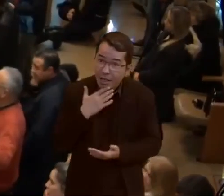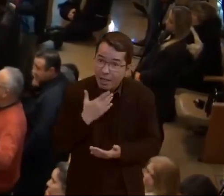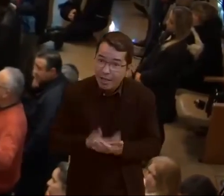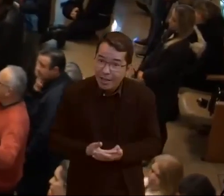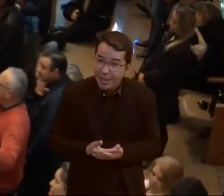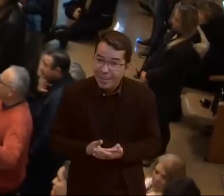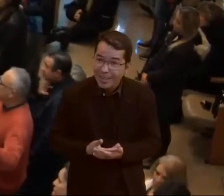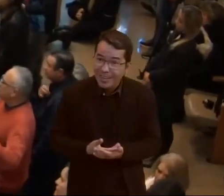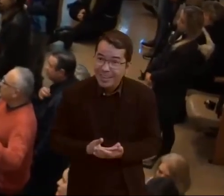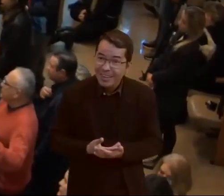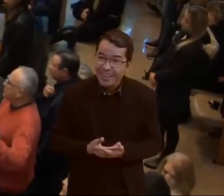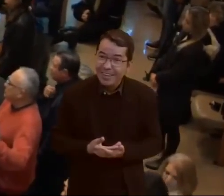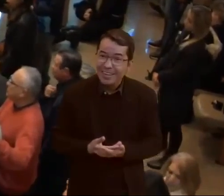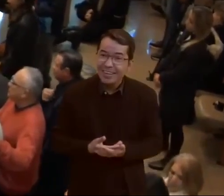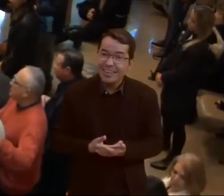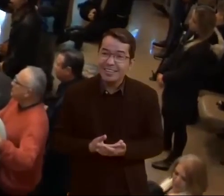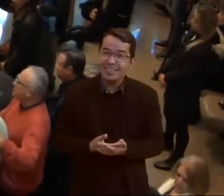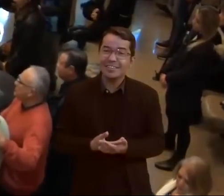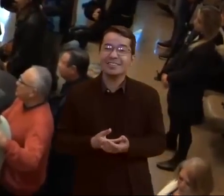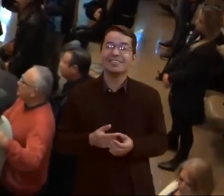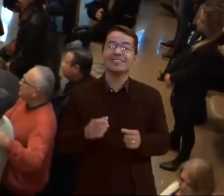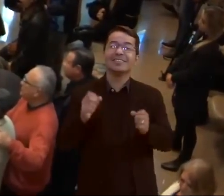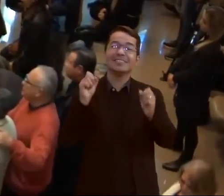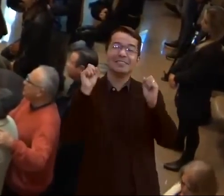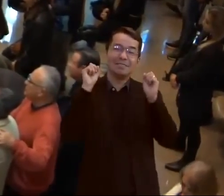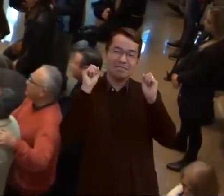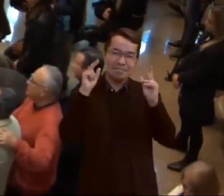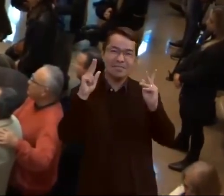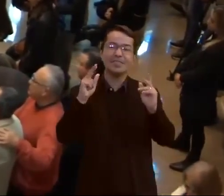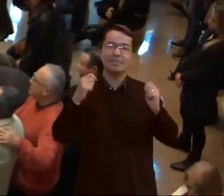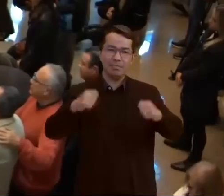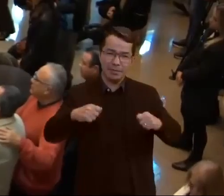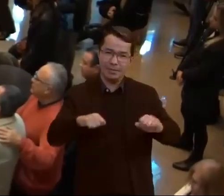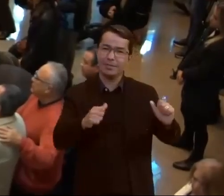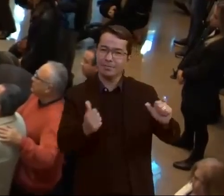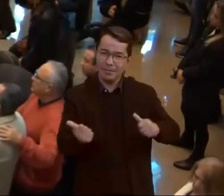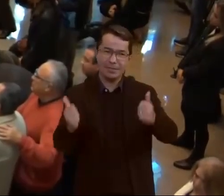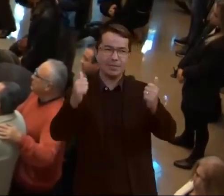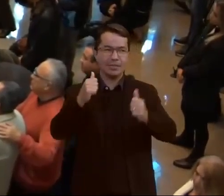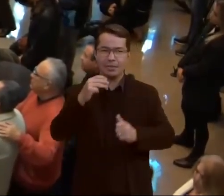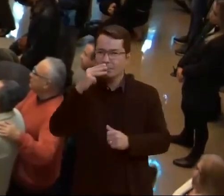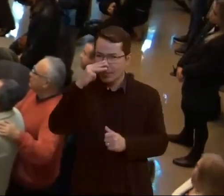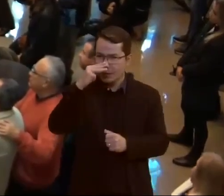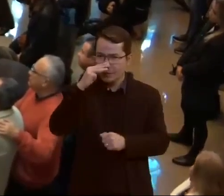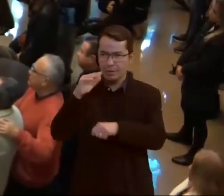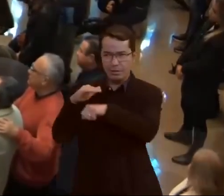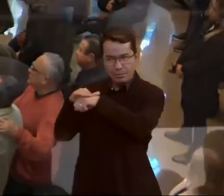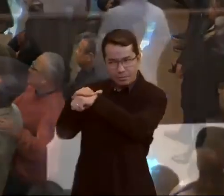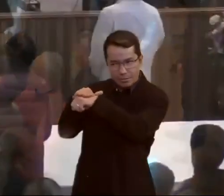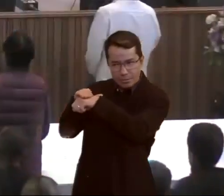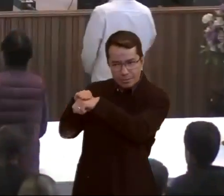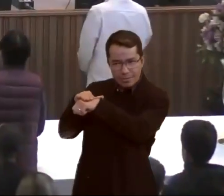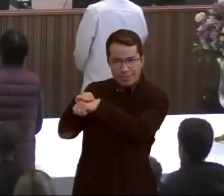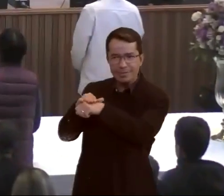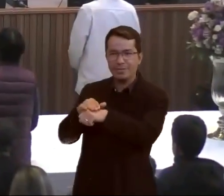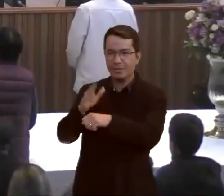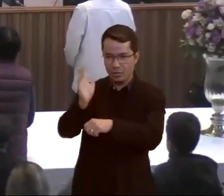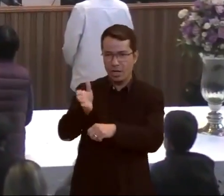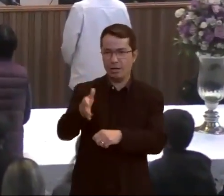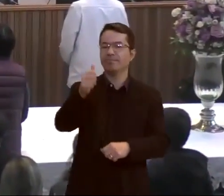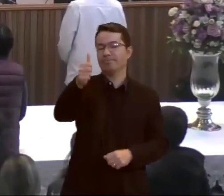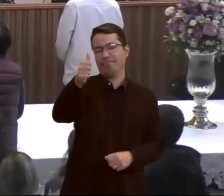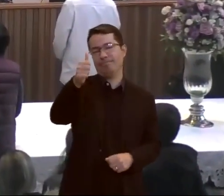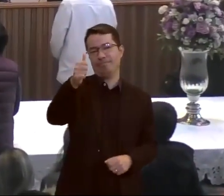aquela porta da direita, o pastor Edson vai estar lá com vocês para orientar os próximos passos, tá bom?